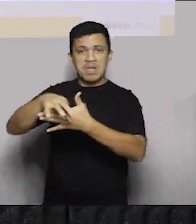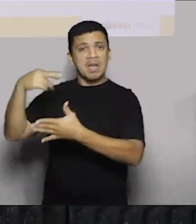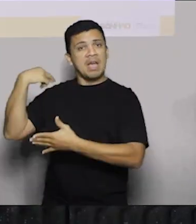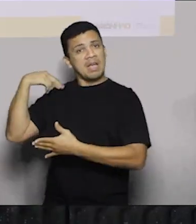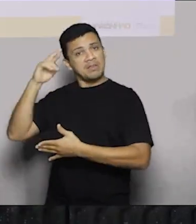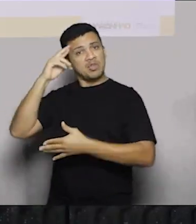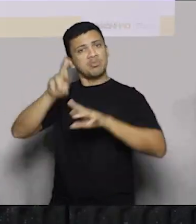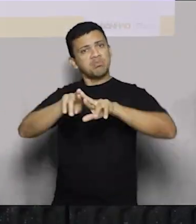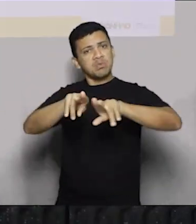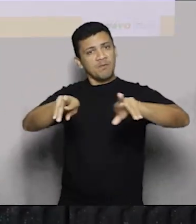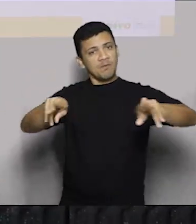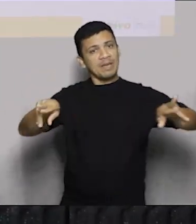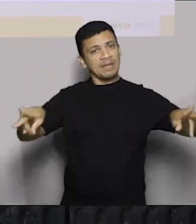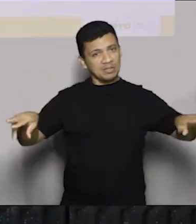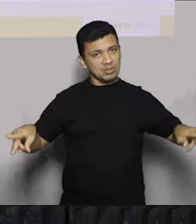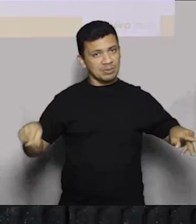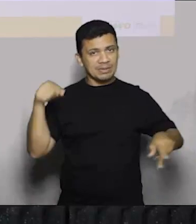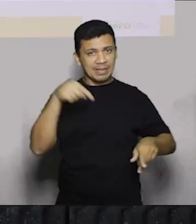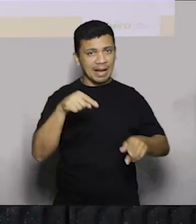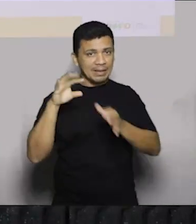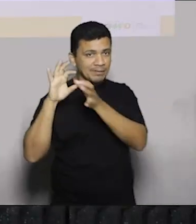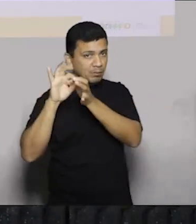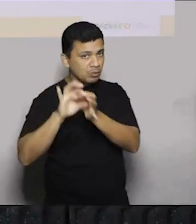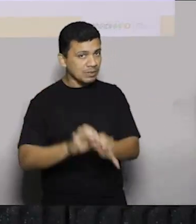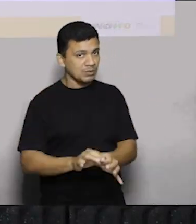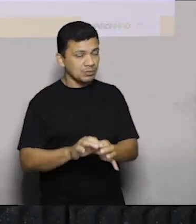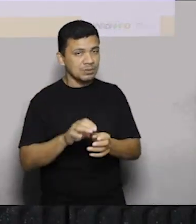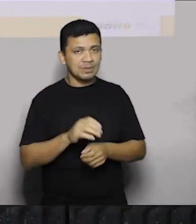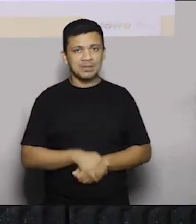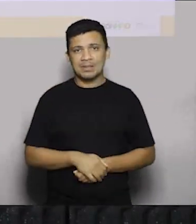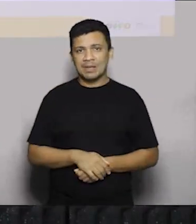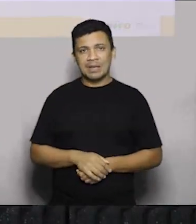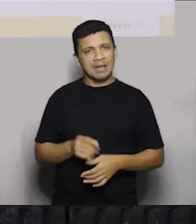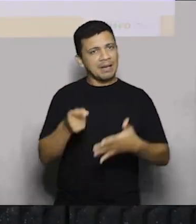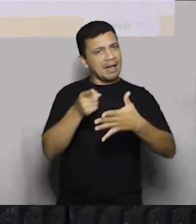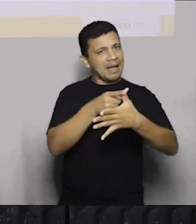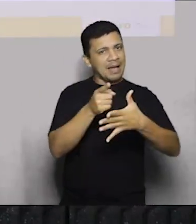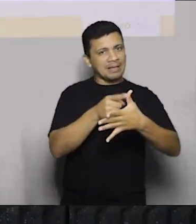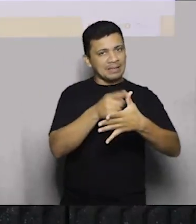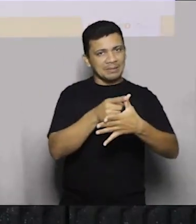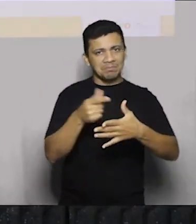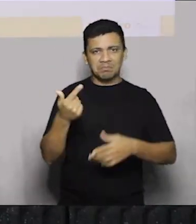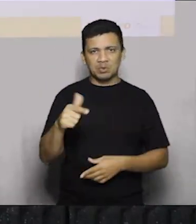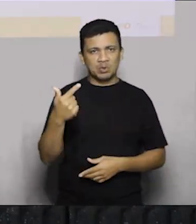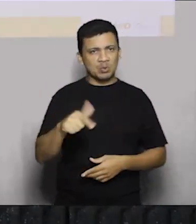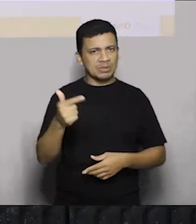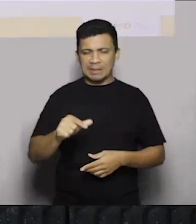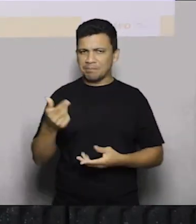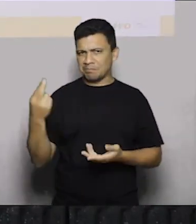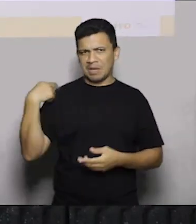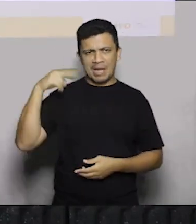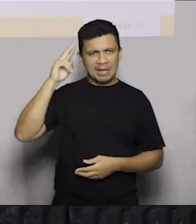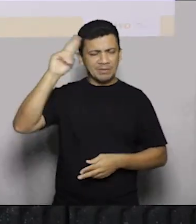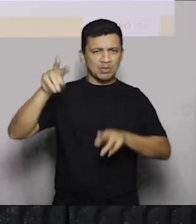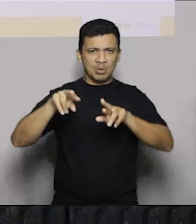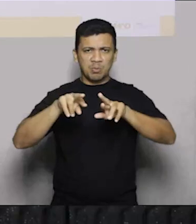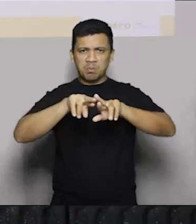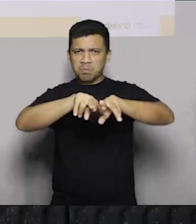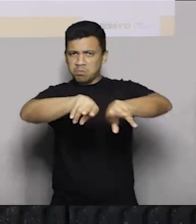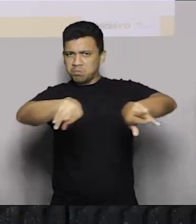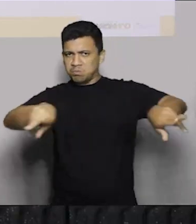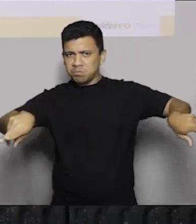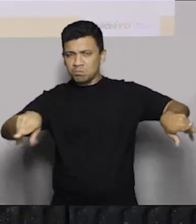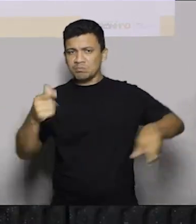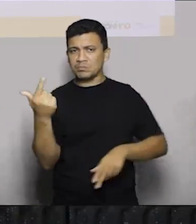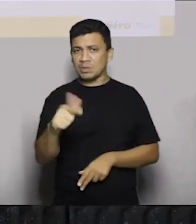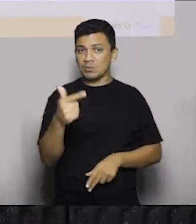religiões diferentes naquele contexto. Nesse caso, a gente não está falando de diversidade religiosa. A gente está falando de